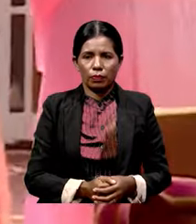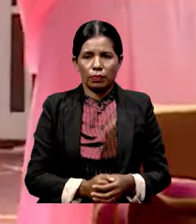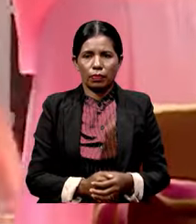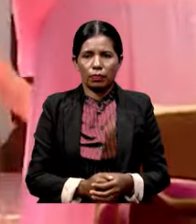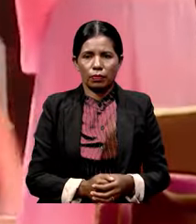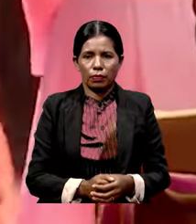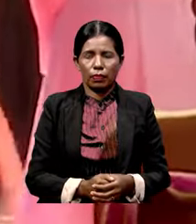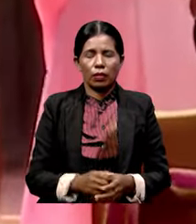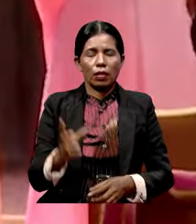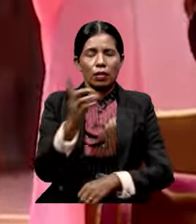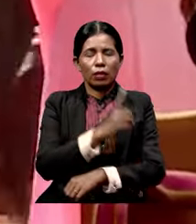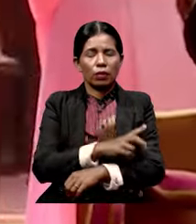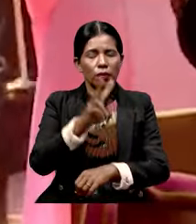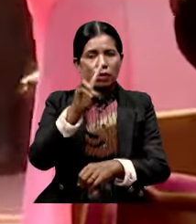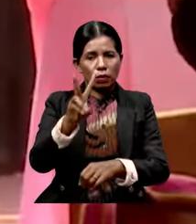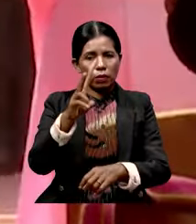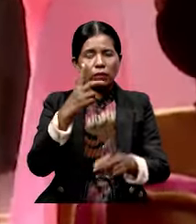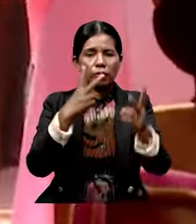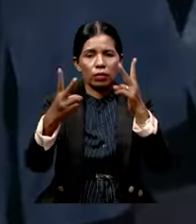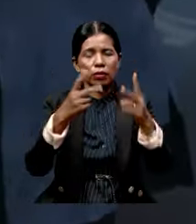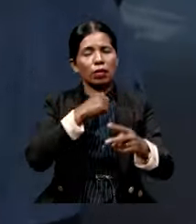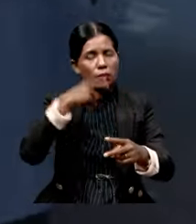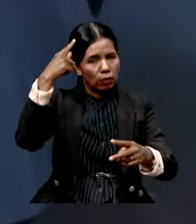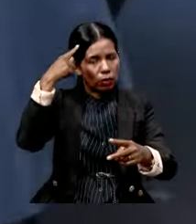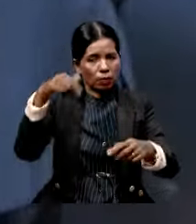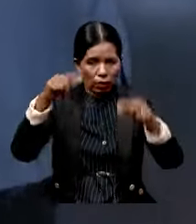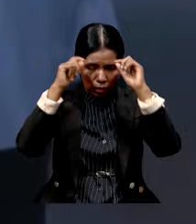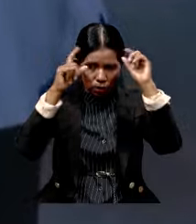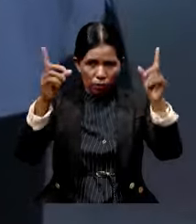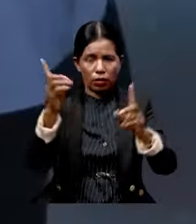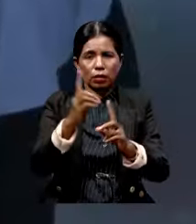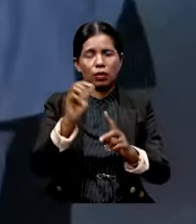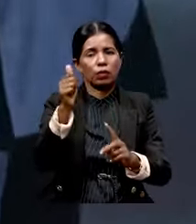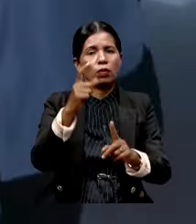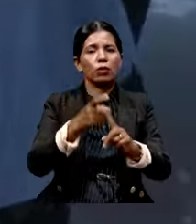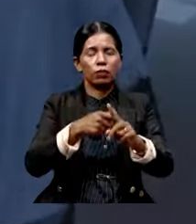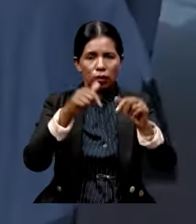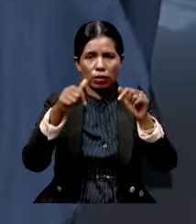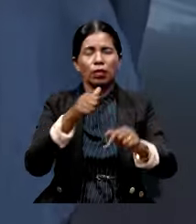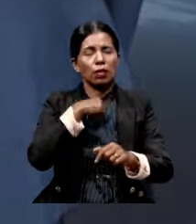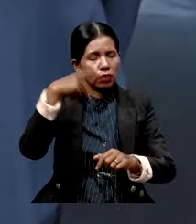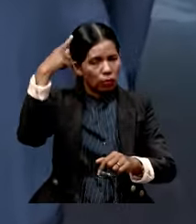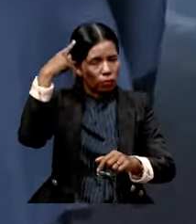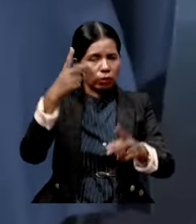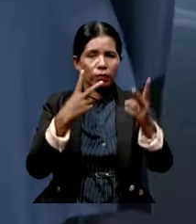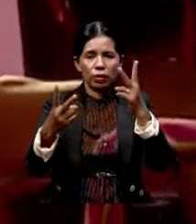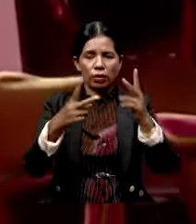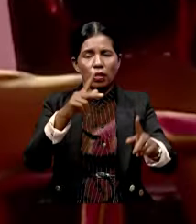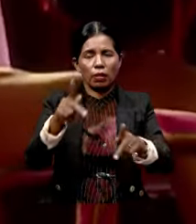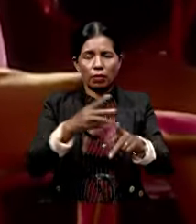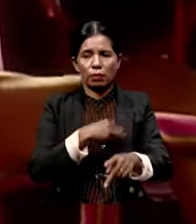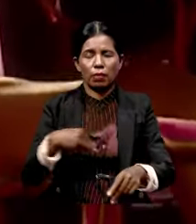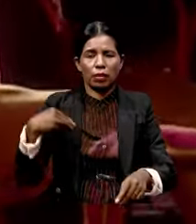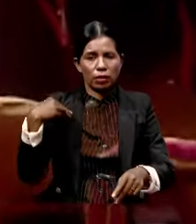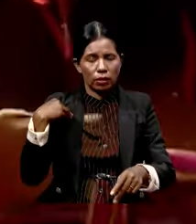E a loron da rua visita Papa Francisco Nian ia Timor-Leste e a loron sanulo fulang ne, Papa visita comunidade Madre Alma